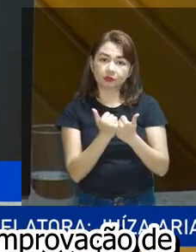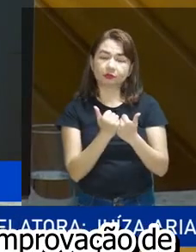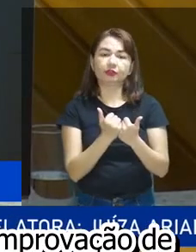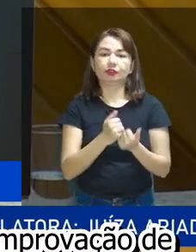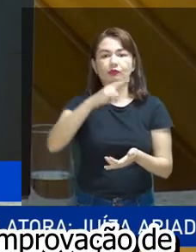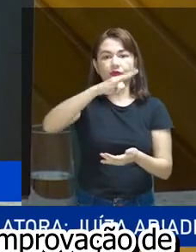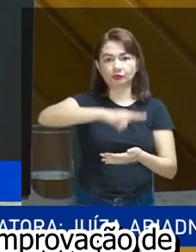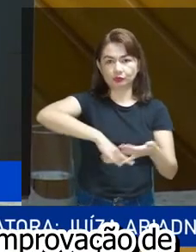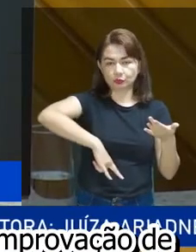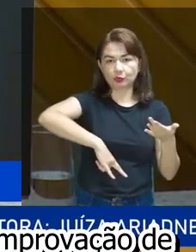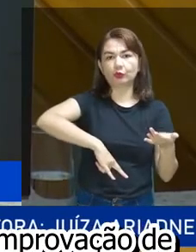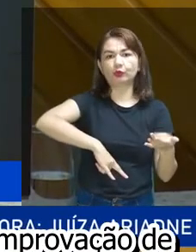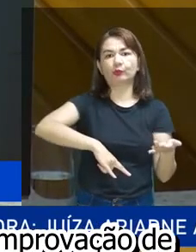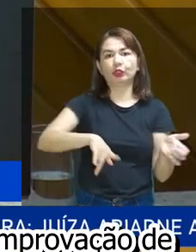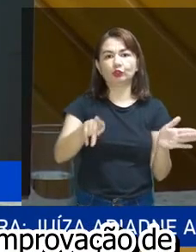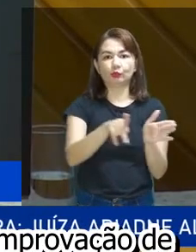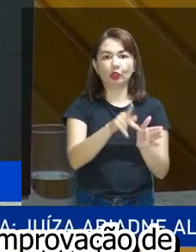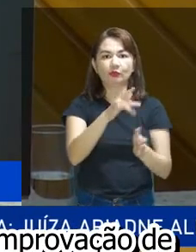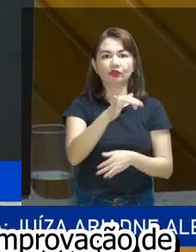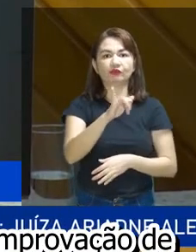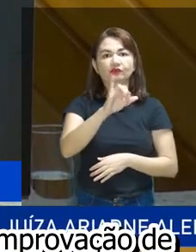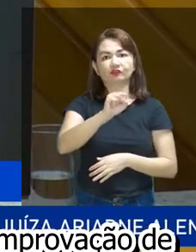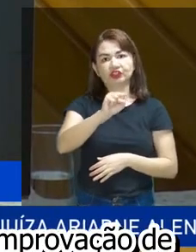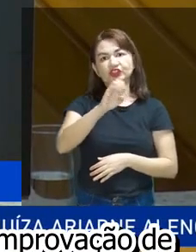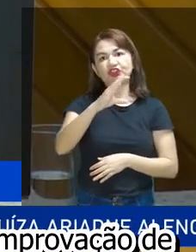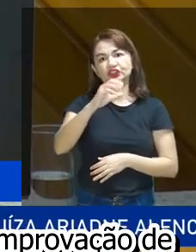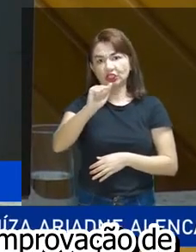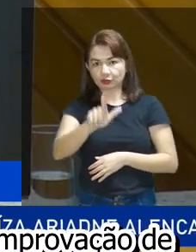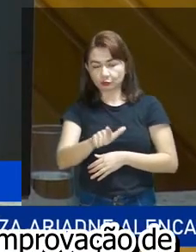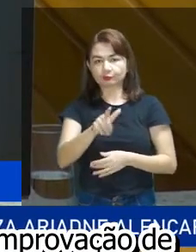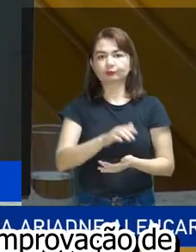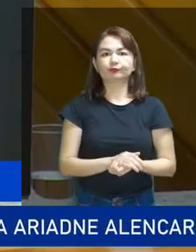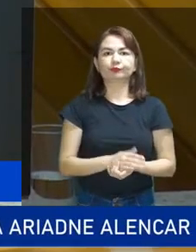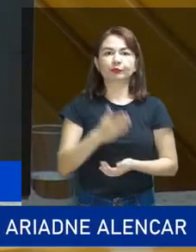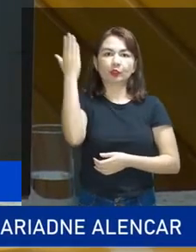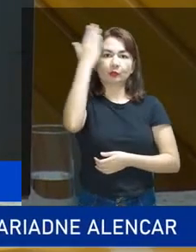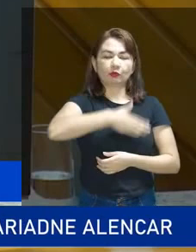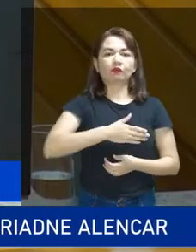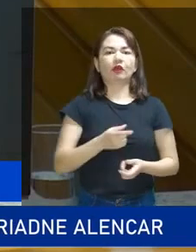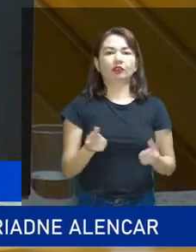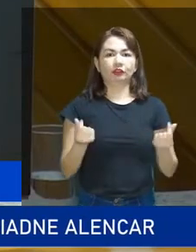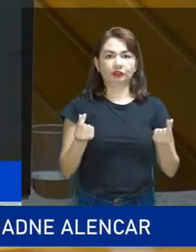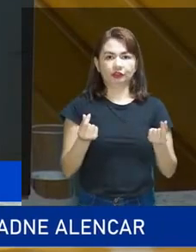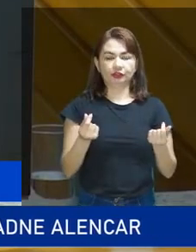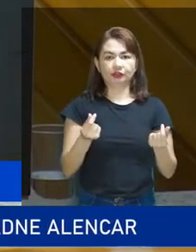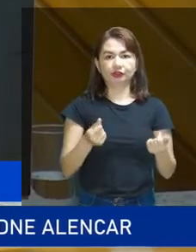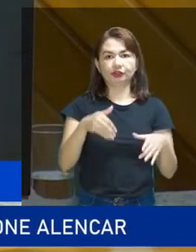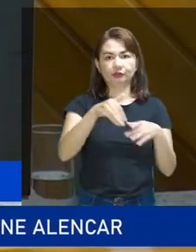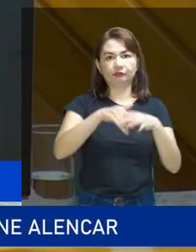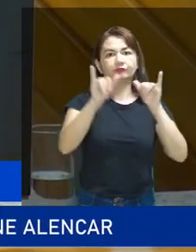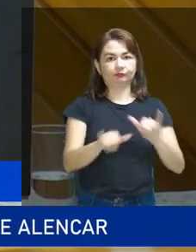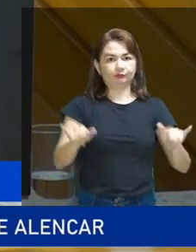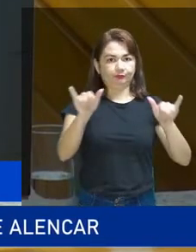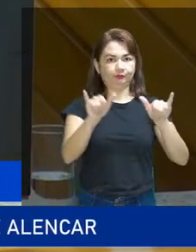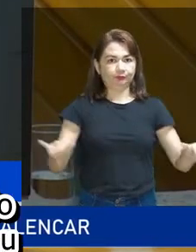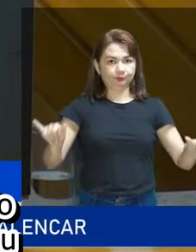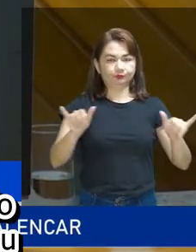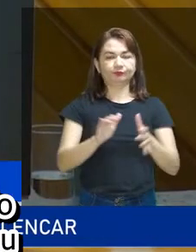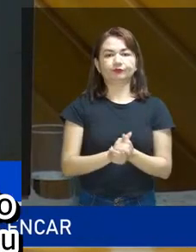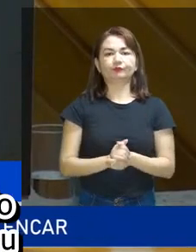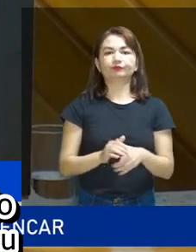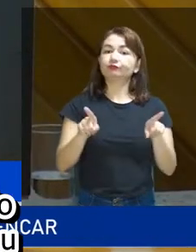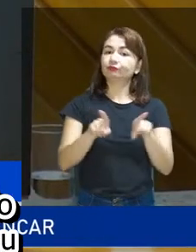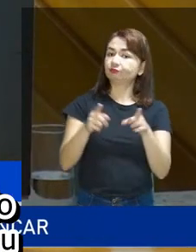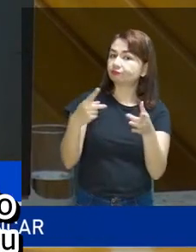os documentos fiscais, não apresentados para fins de comprovação de despesas com serviços de militância.